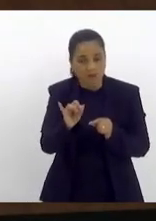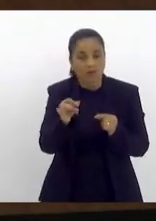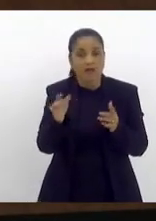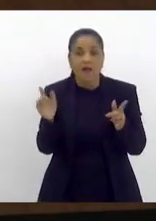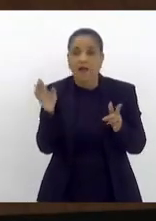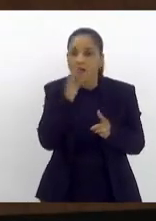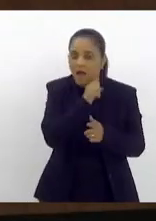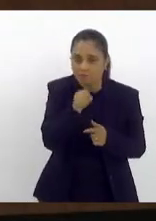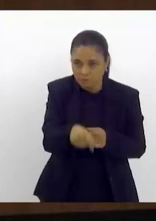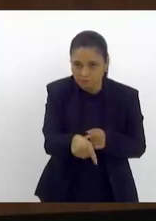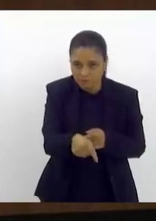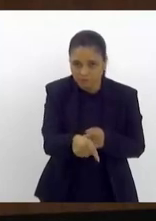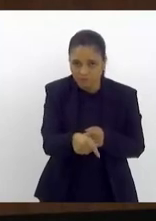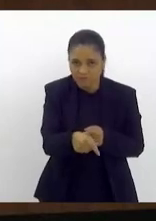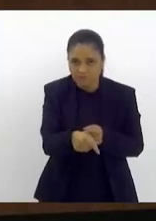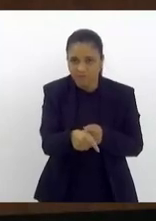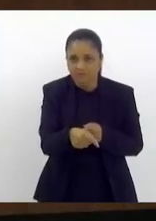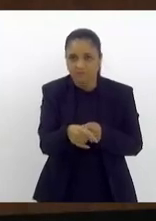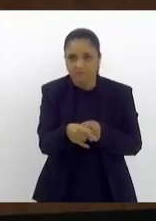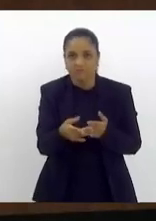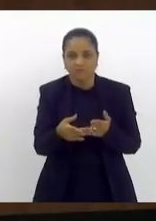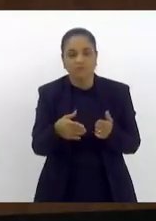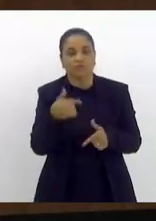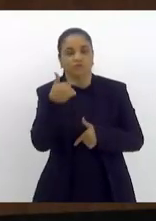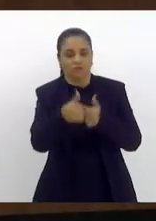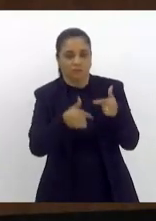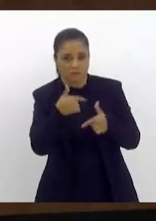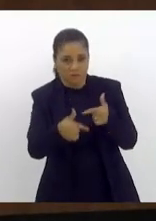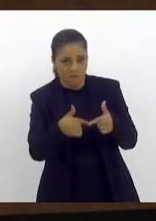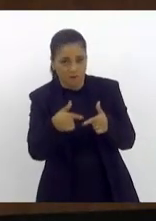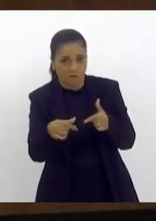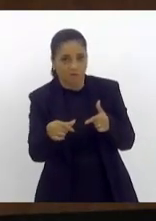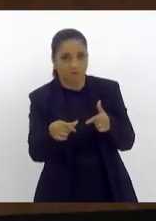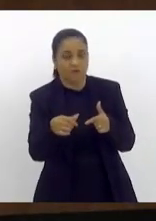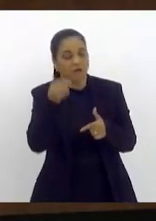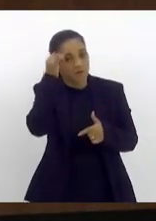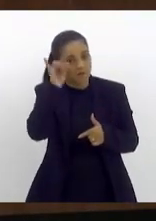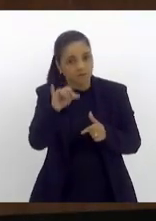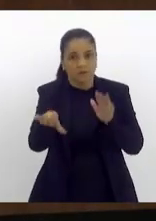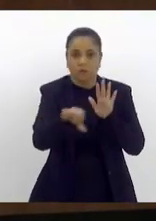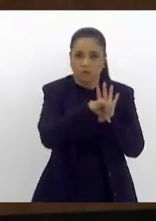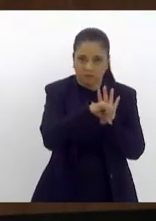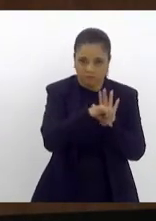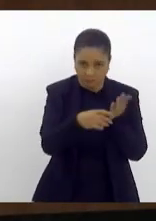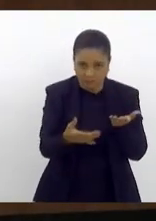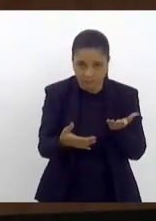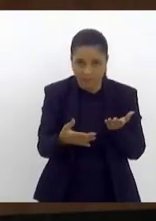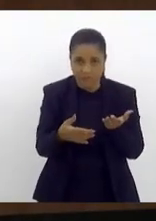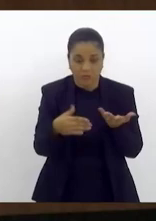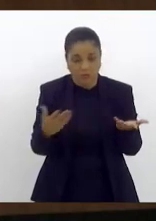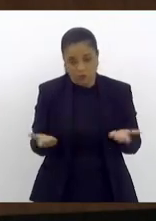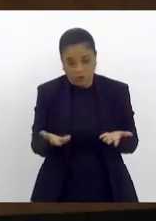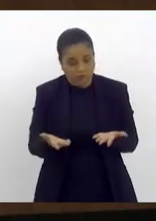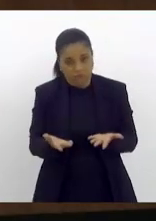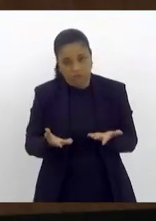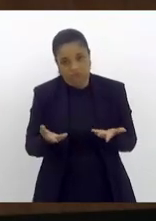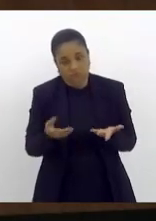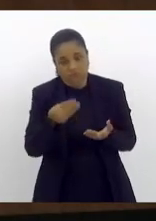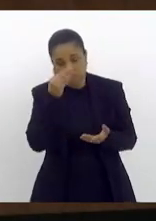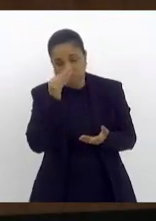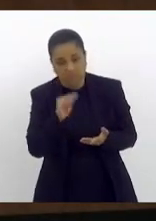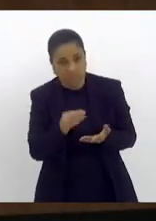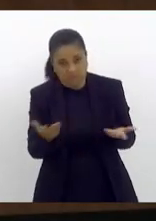para inibir esse tipo de tragédia. Deixar do jeito que está também não está bom. Porque se eu não tiver uma força policial,